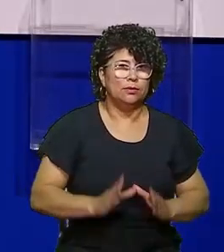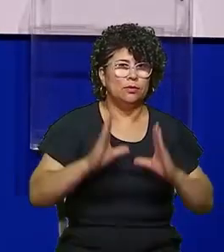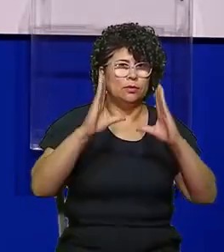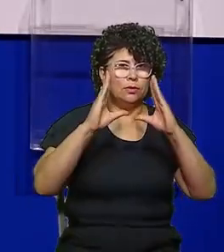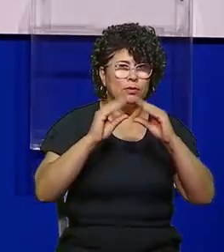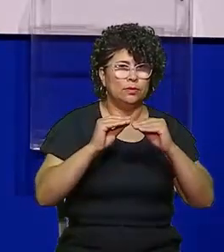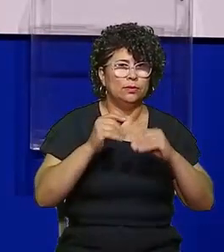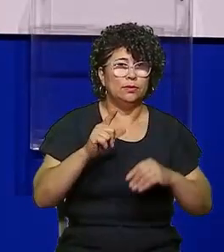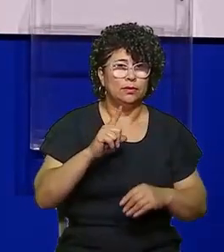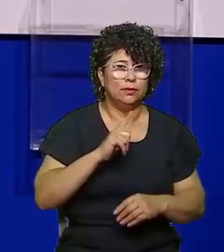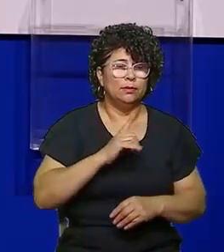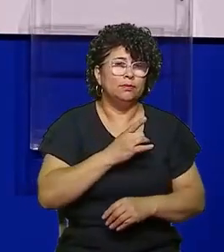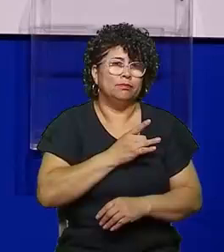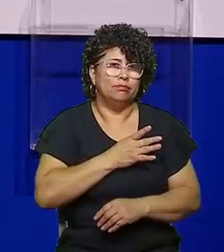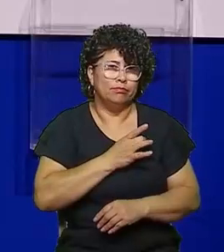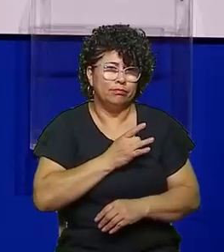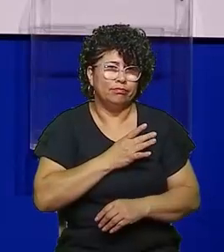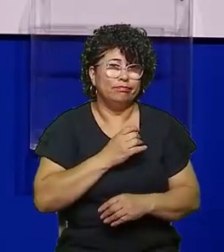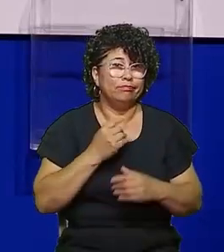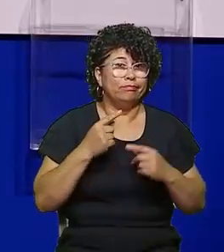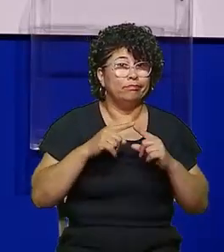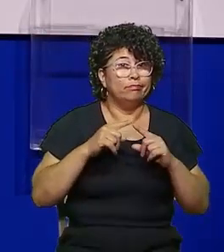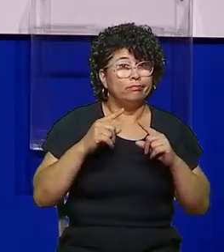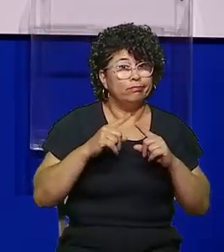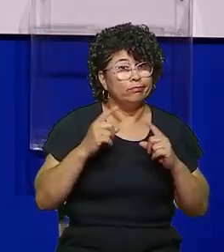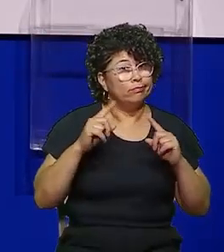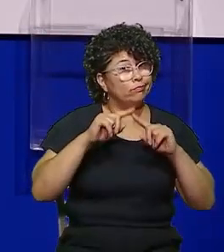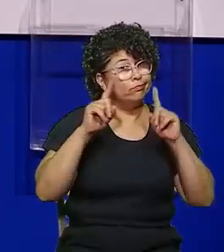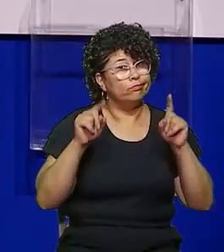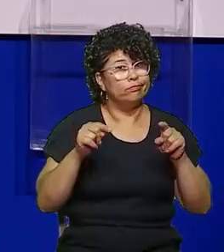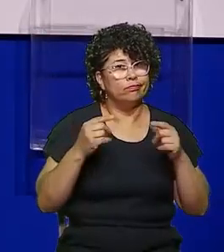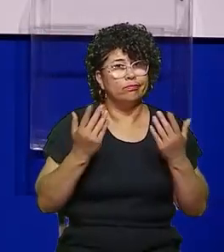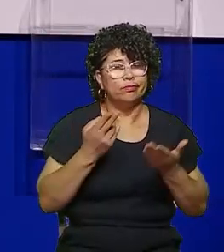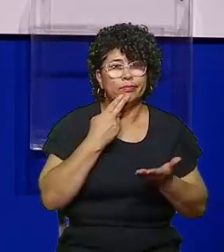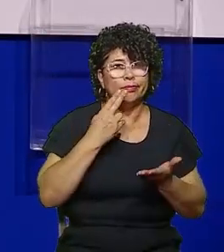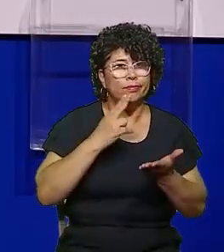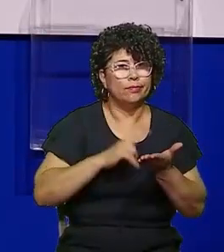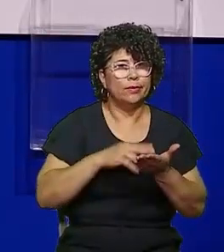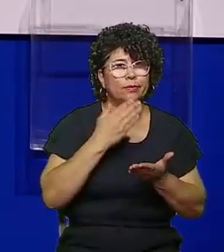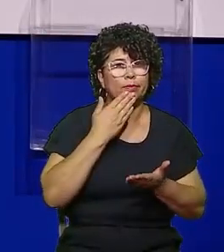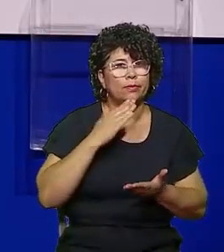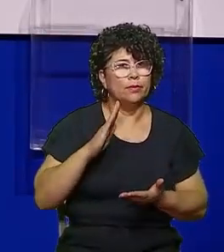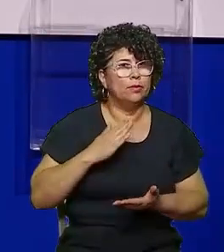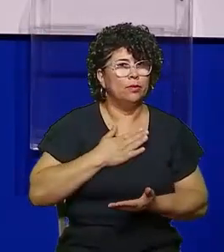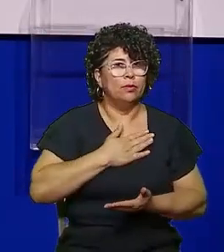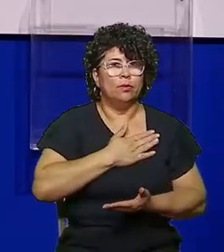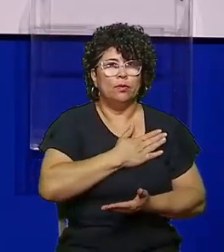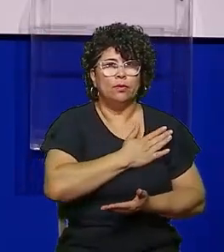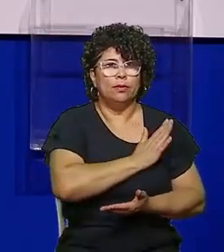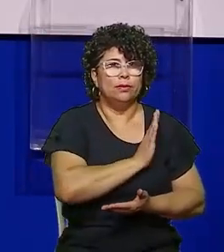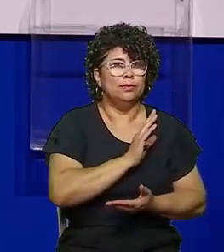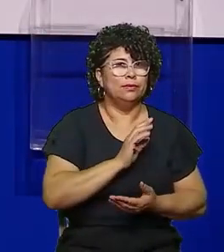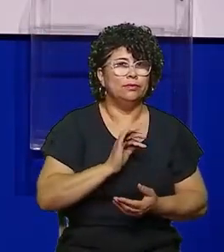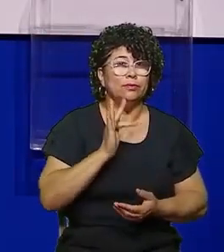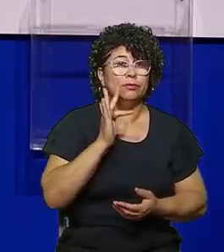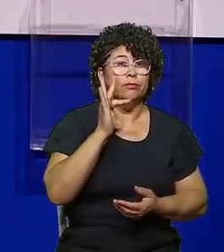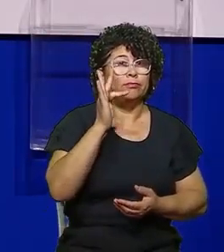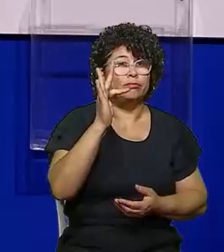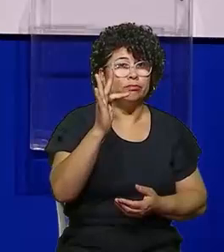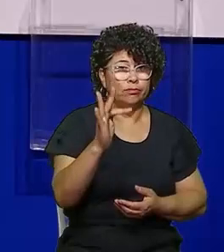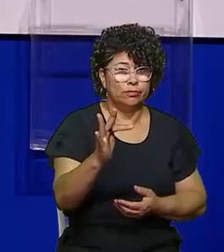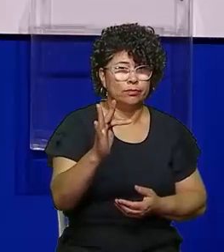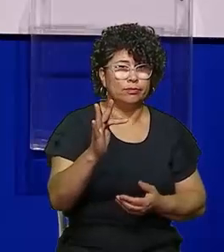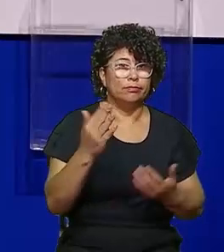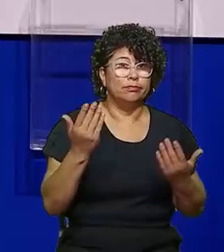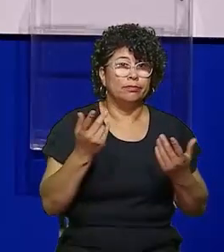As existências são poucas. Carteiro, ditador, soldado. Nosso destino é